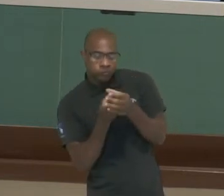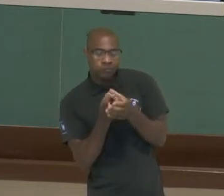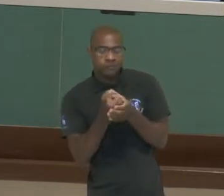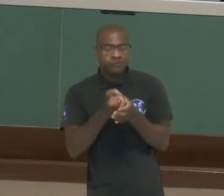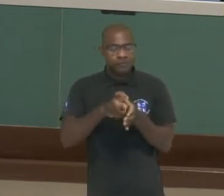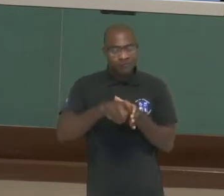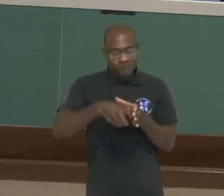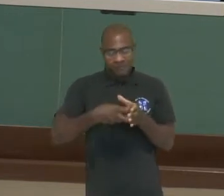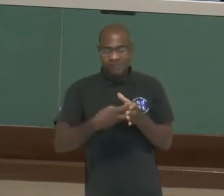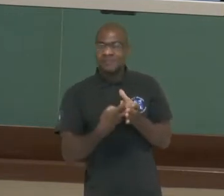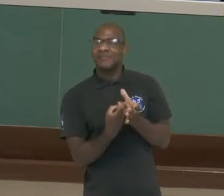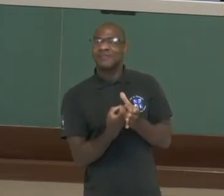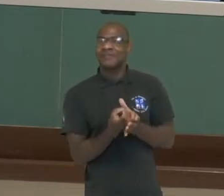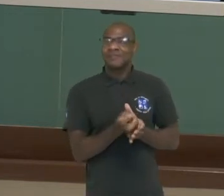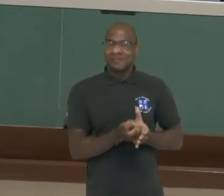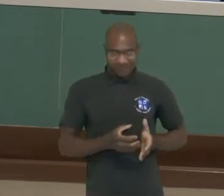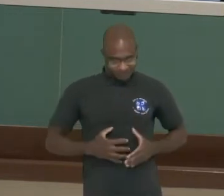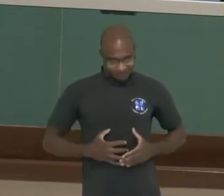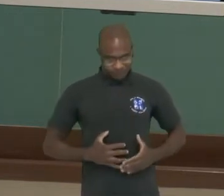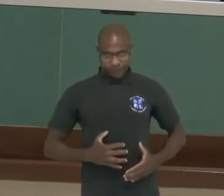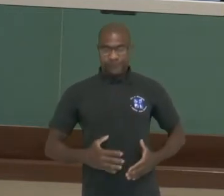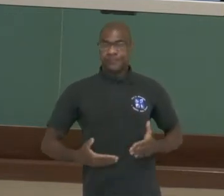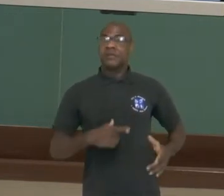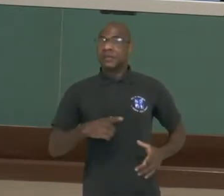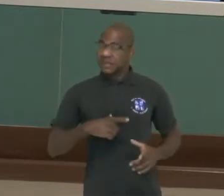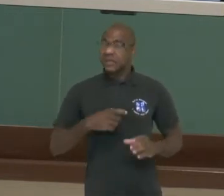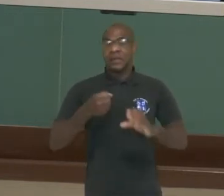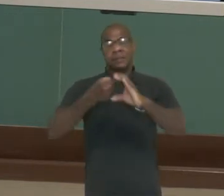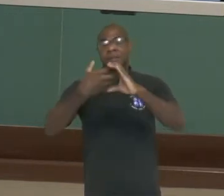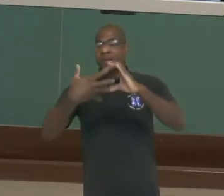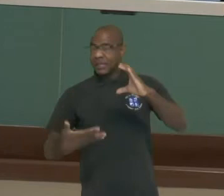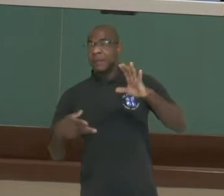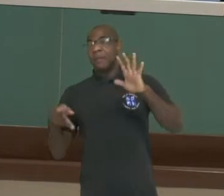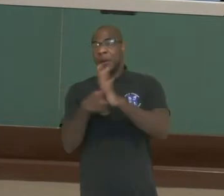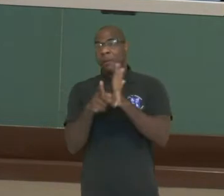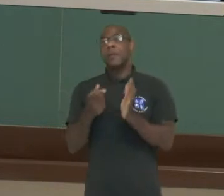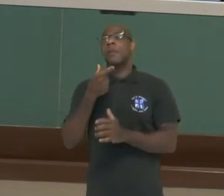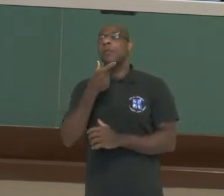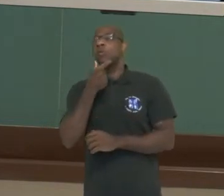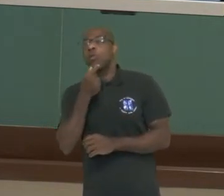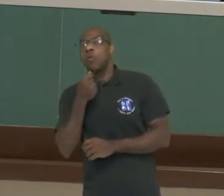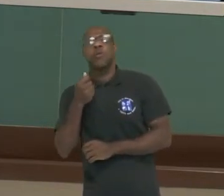daí, terá características metade pai, metade mãe.